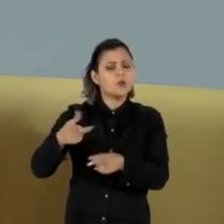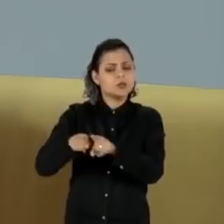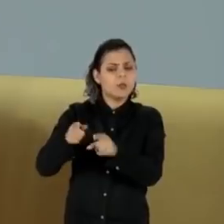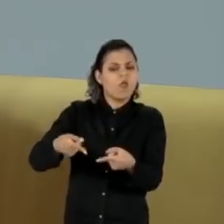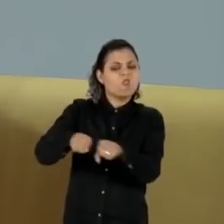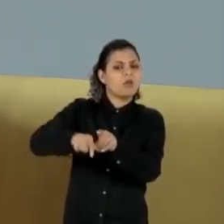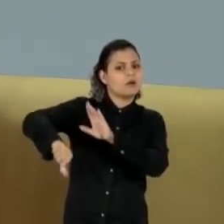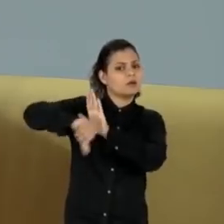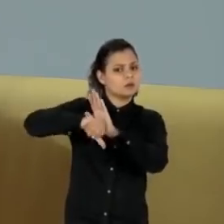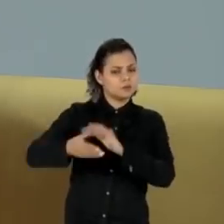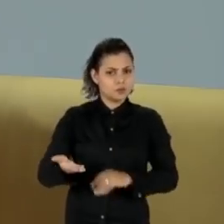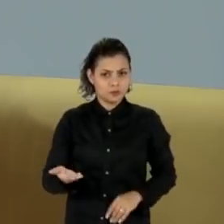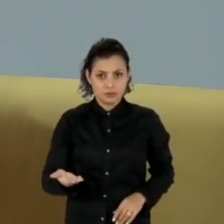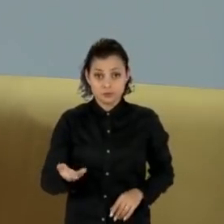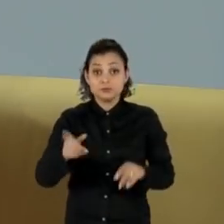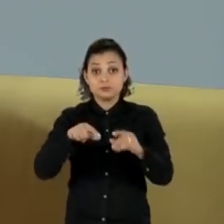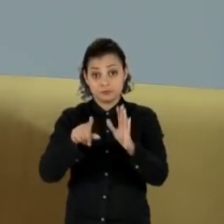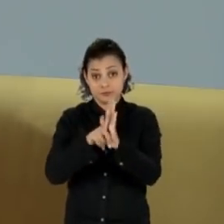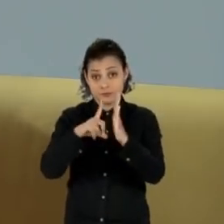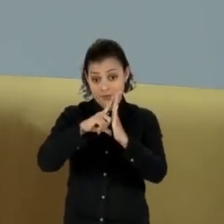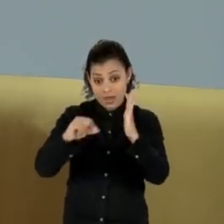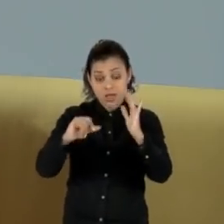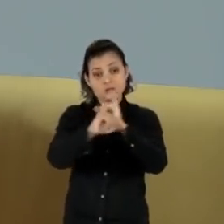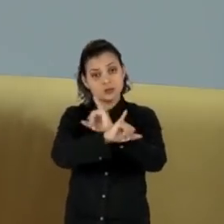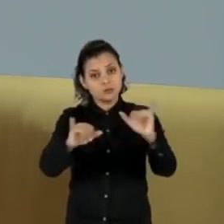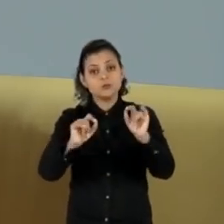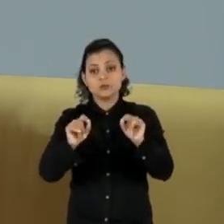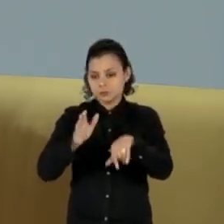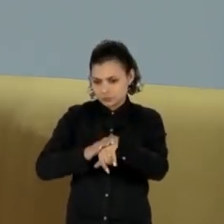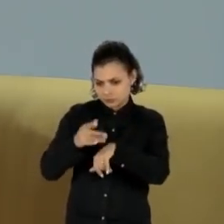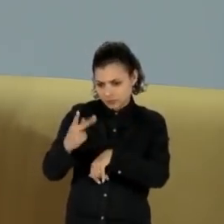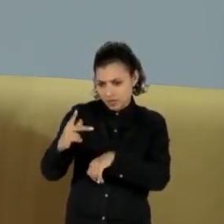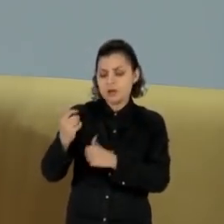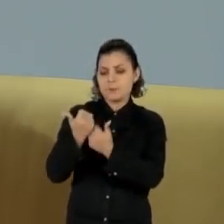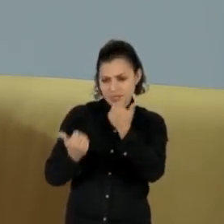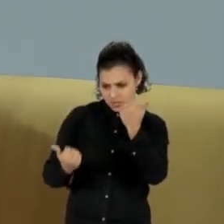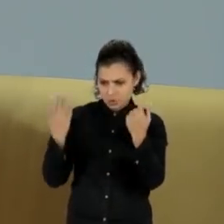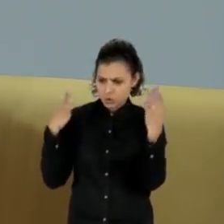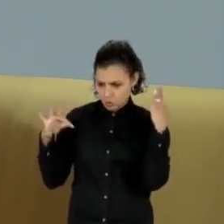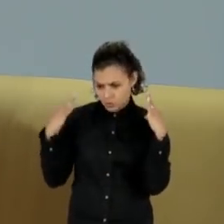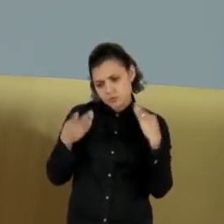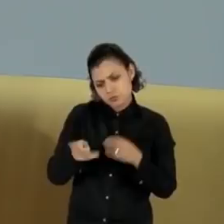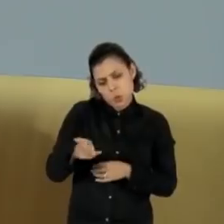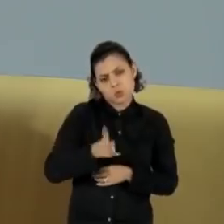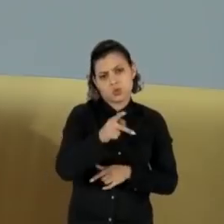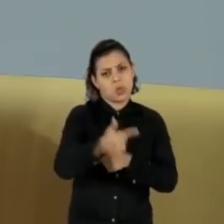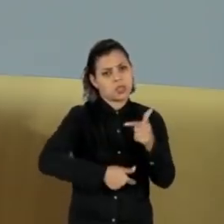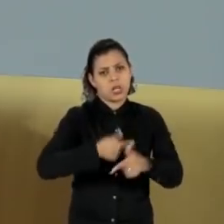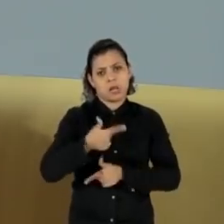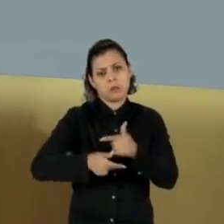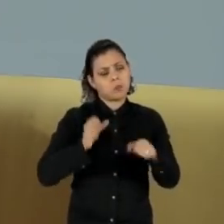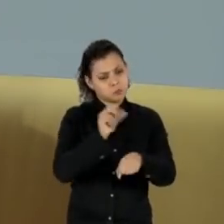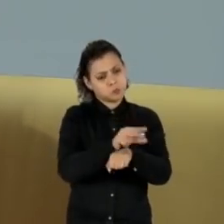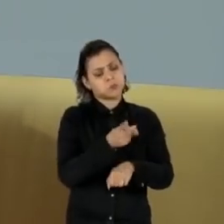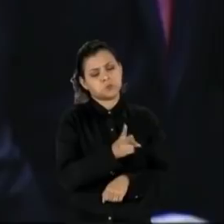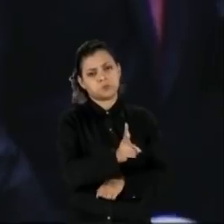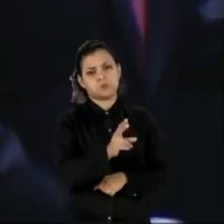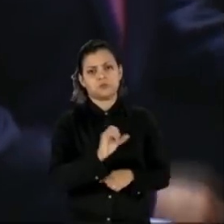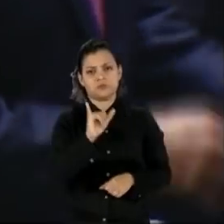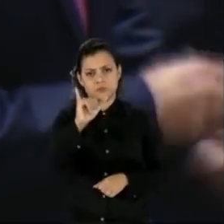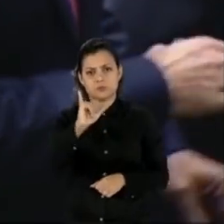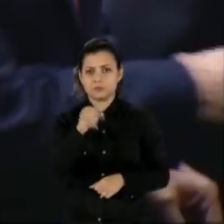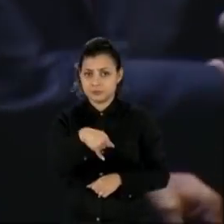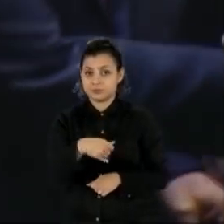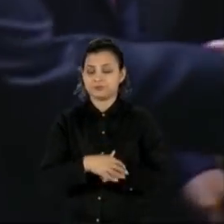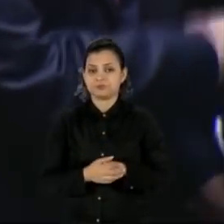criminosa ou palácio do planalto informou que apesar do ensinamento o presidente jair bolsonaro vai manter por enquanto o ministro no cargo